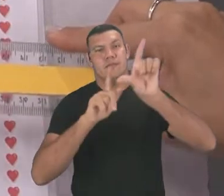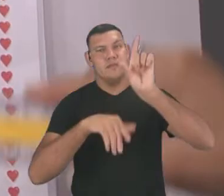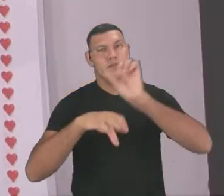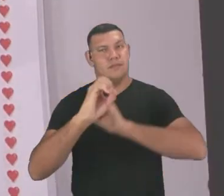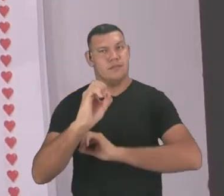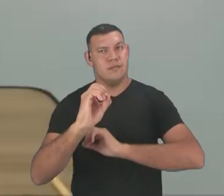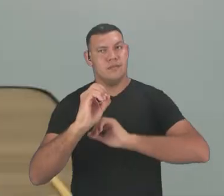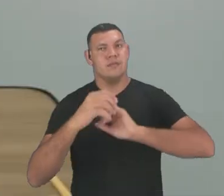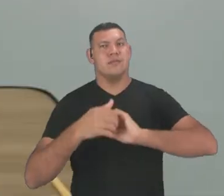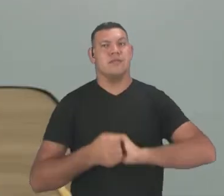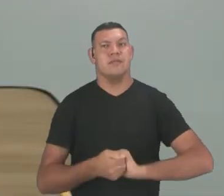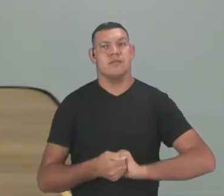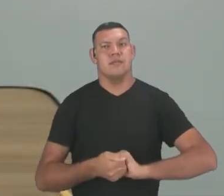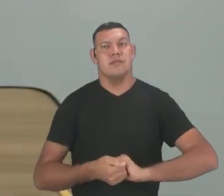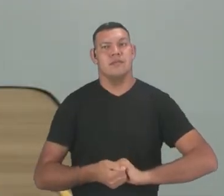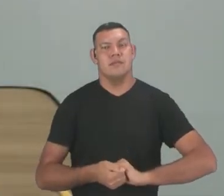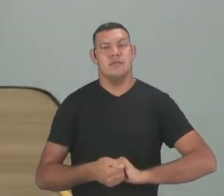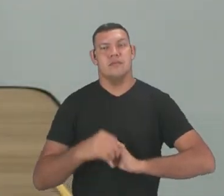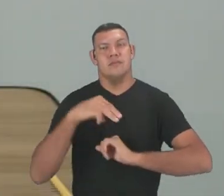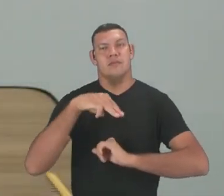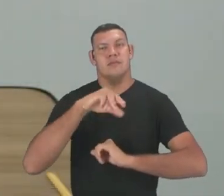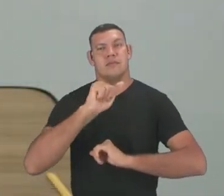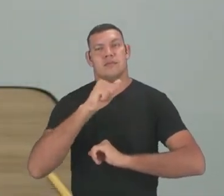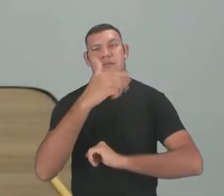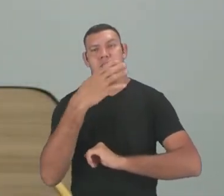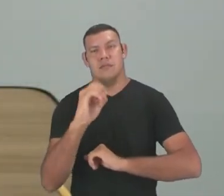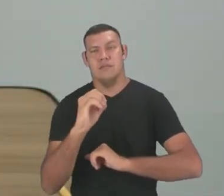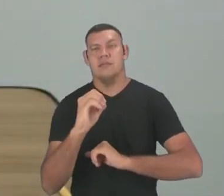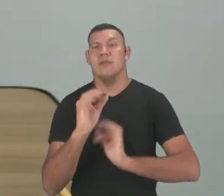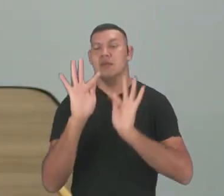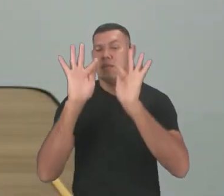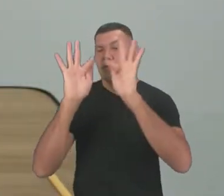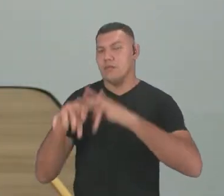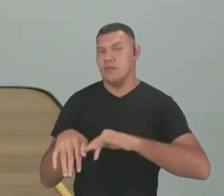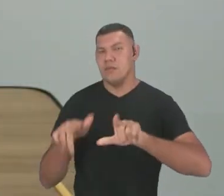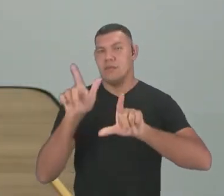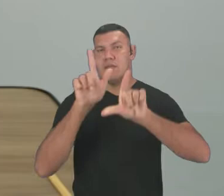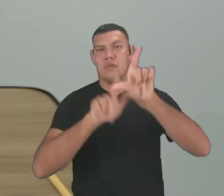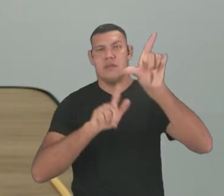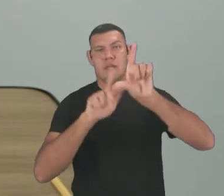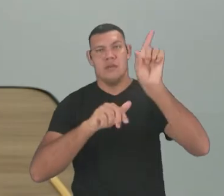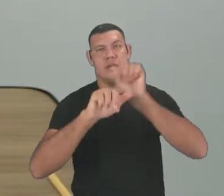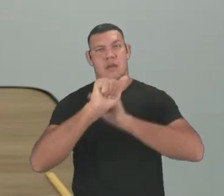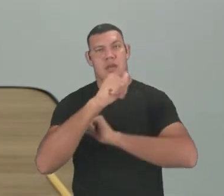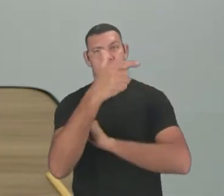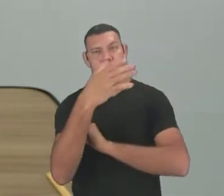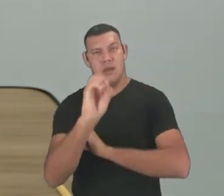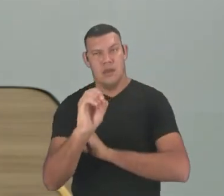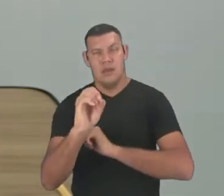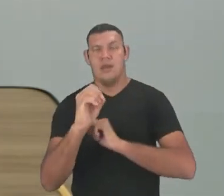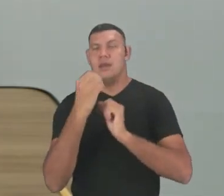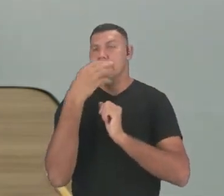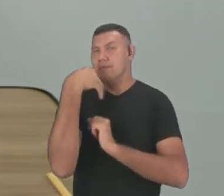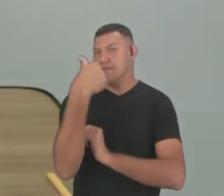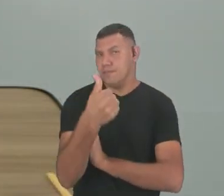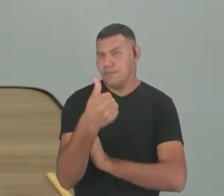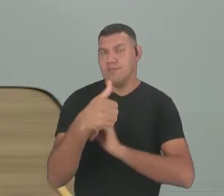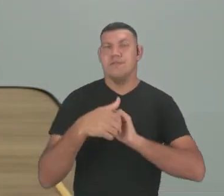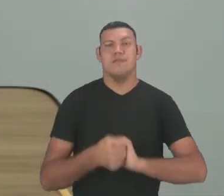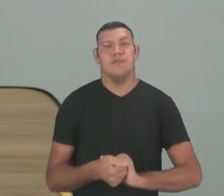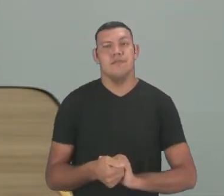O mão som final vão muito bem